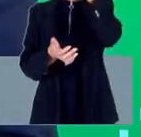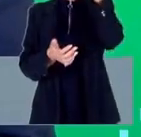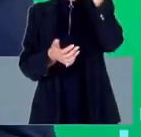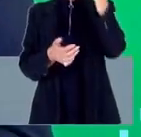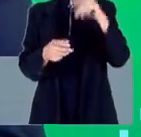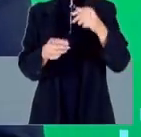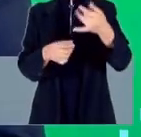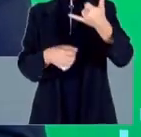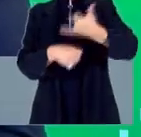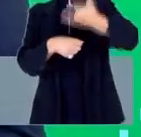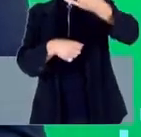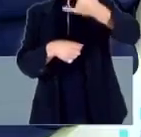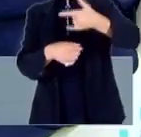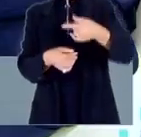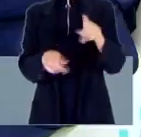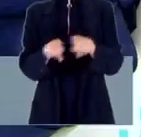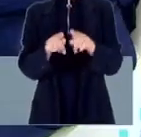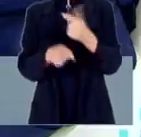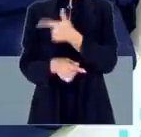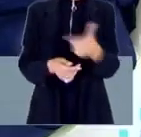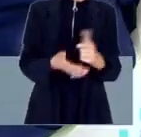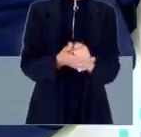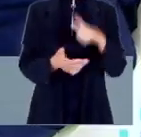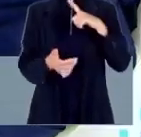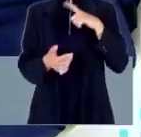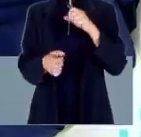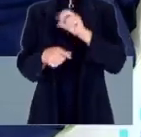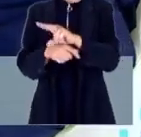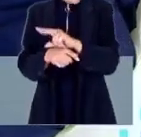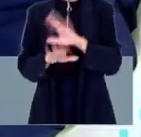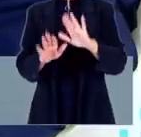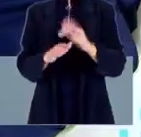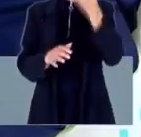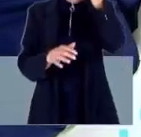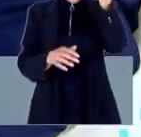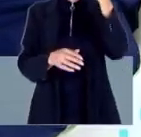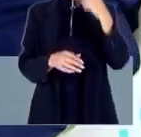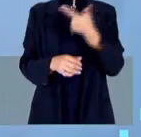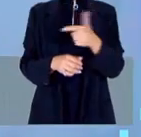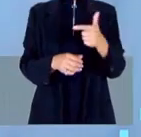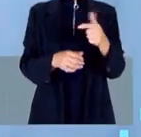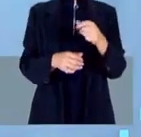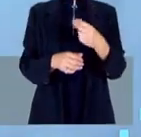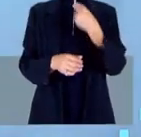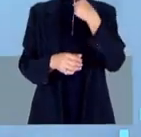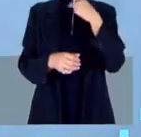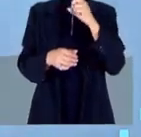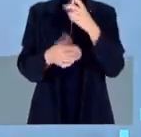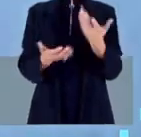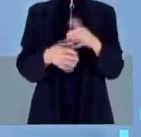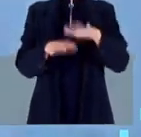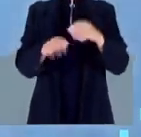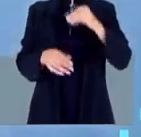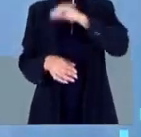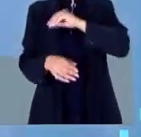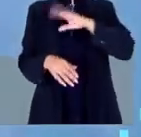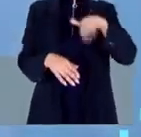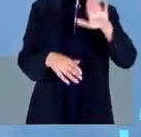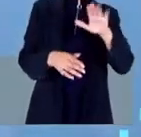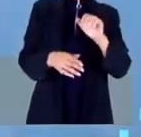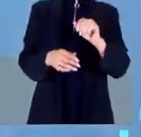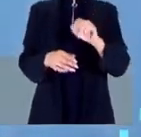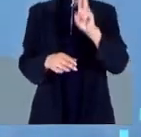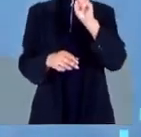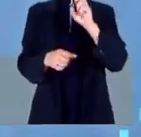metalurgia é difícil achar tem emprego mas não tem o profissional e normalmente ganha mais muitas vezes ganhar mais do que aquele que fica